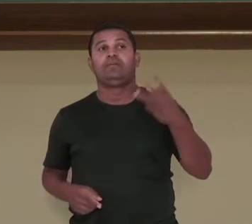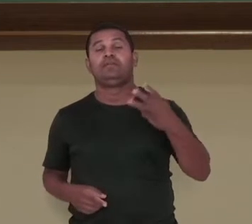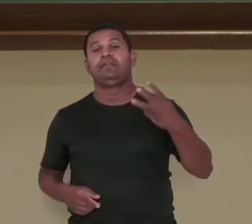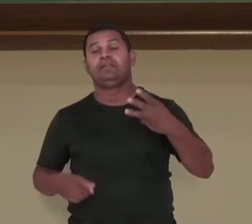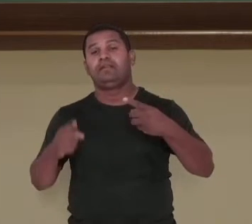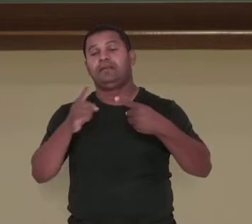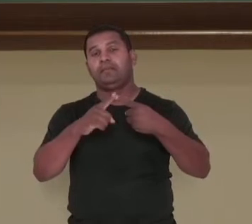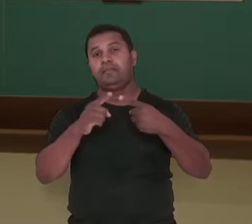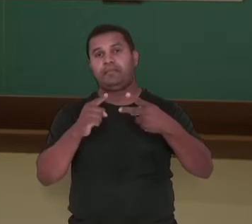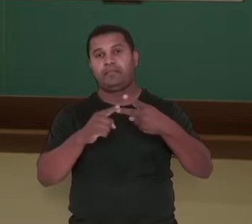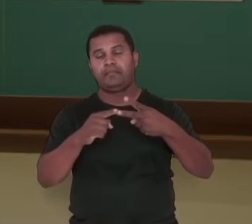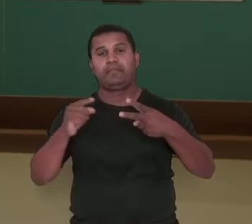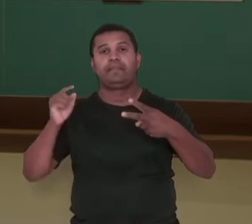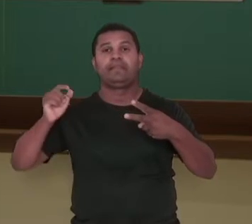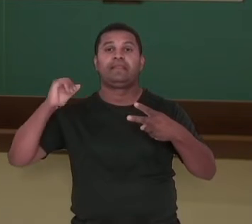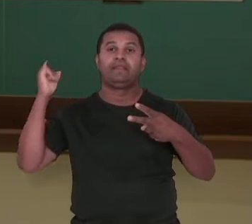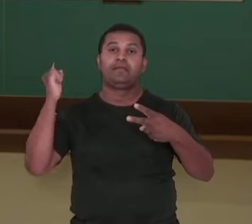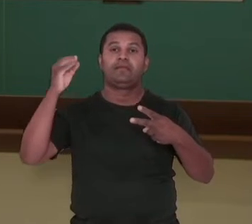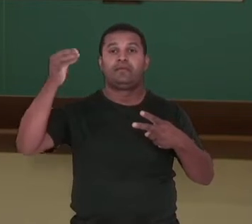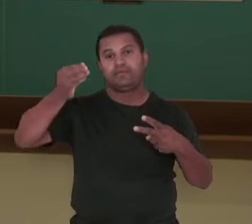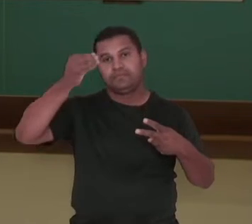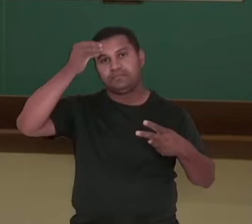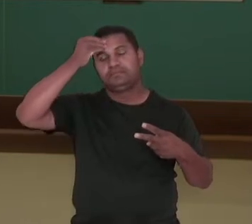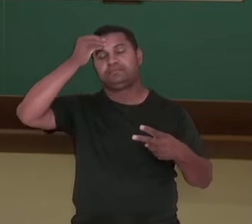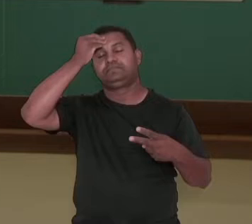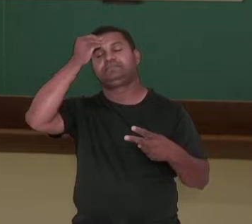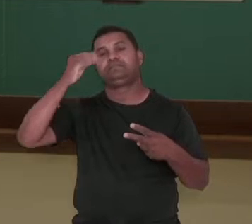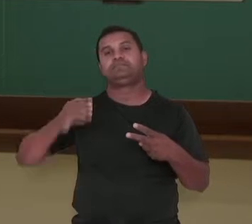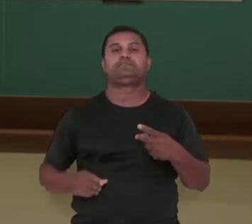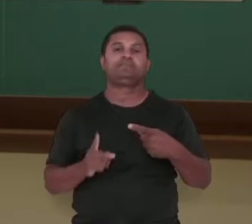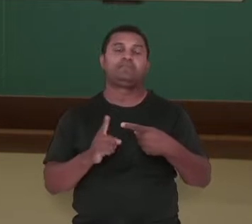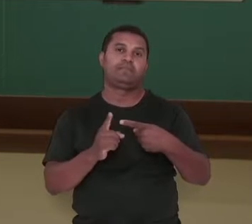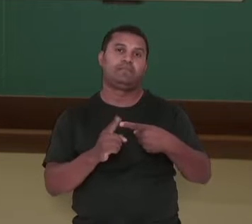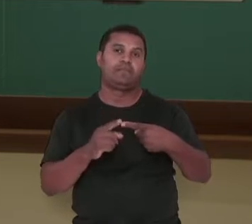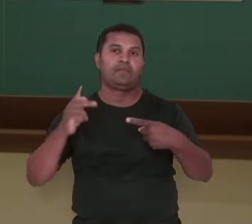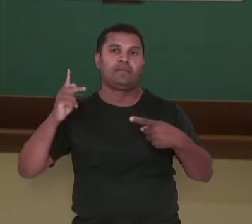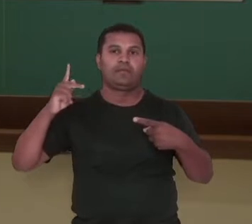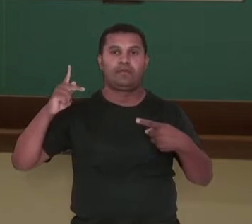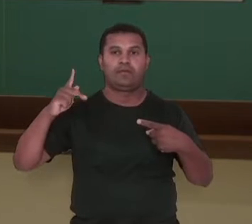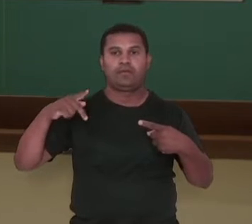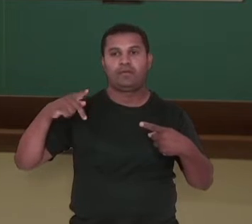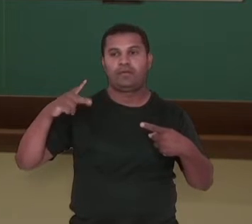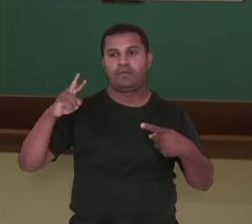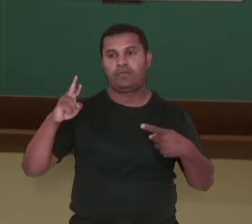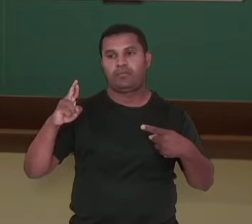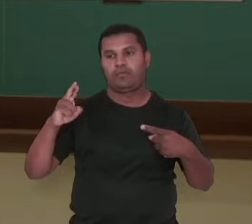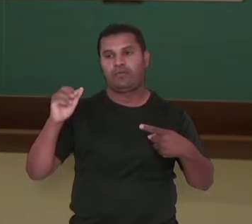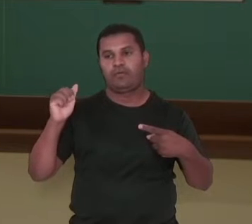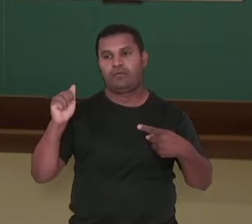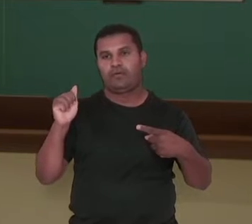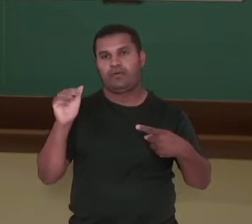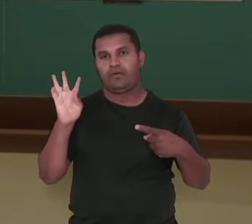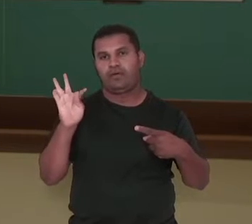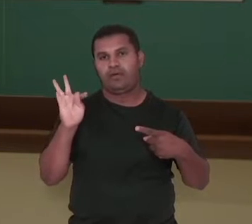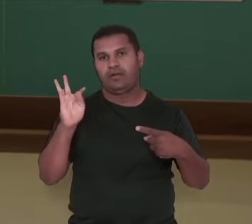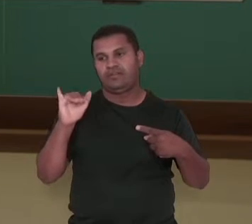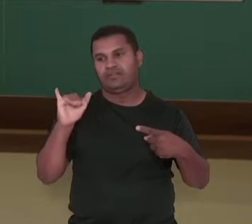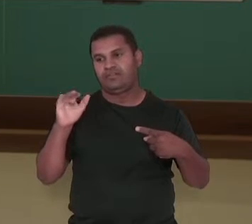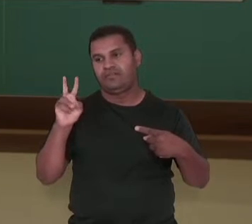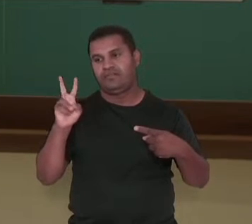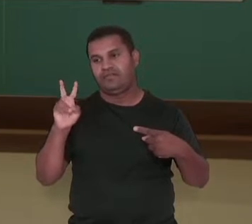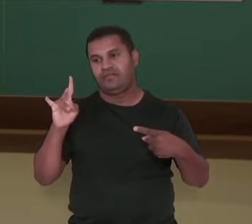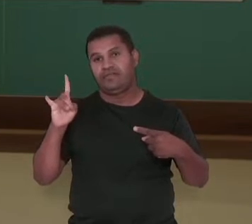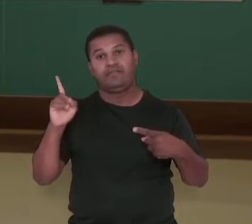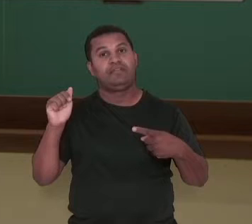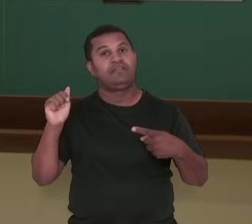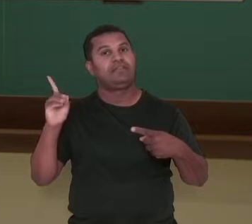verdade, para os valores profissionais são proatividade e adaptabilidade. Então, nosso objetivo é entender